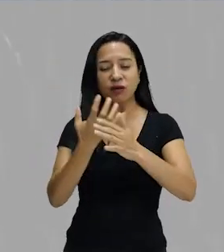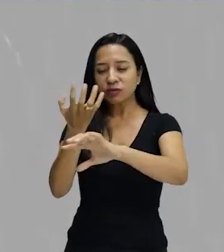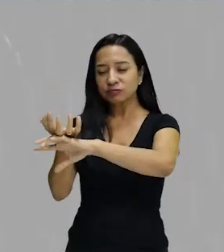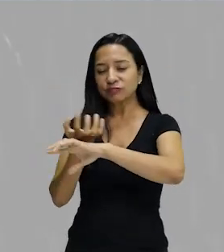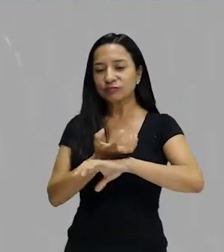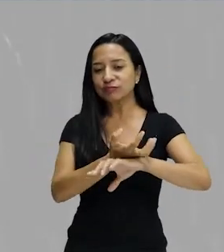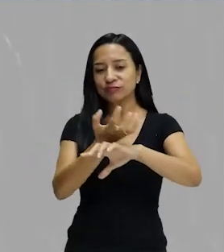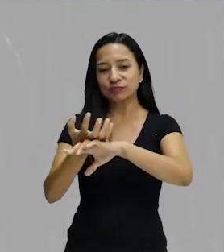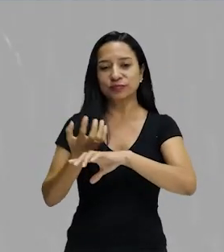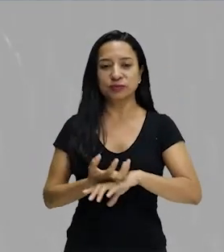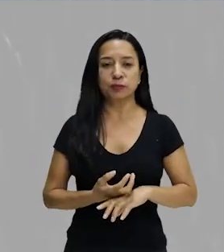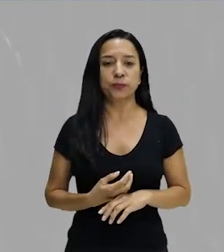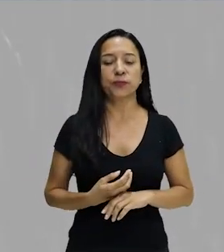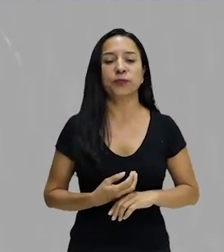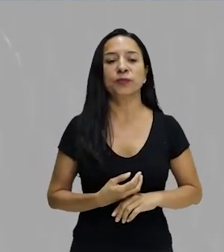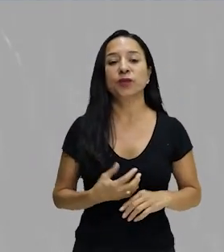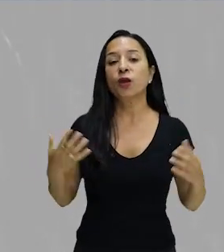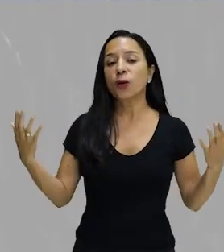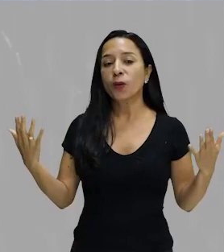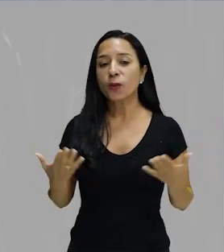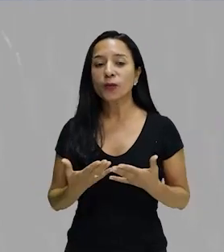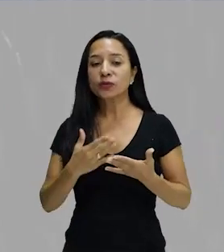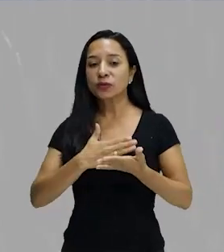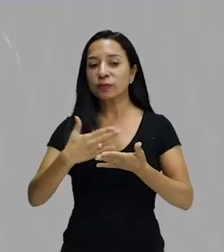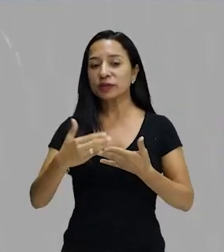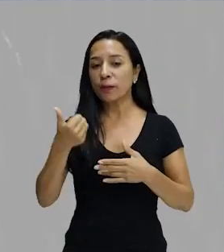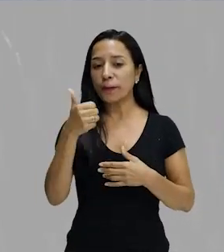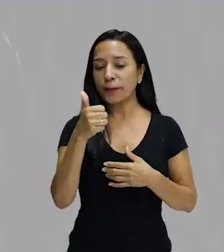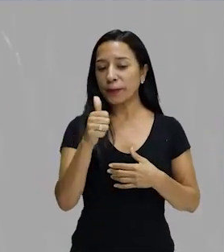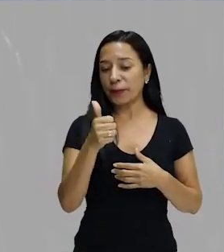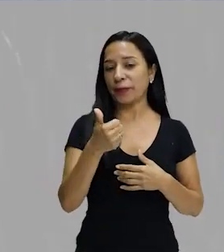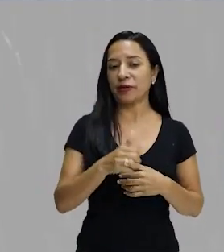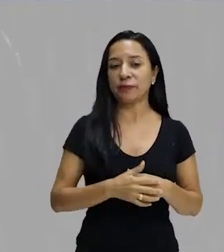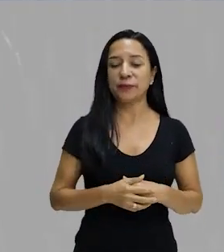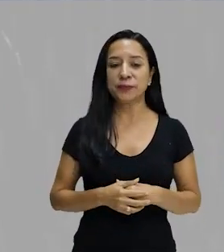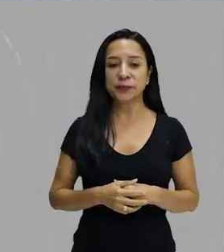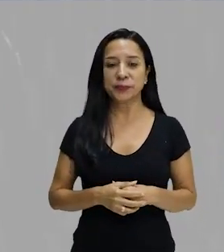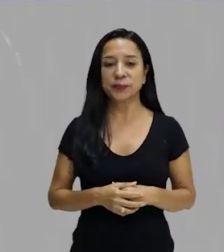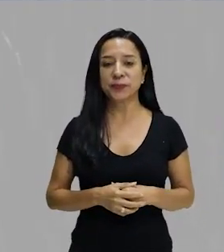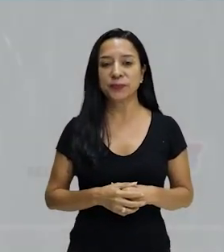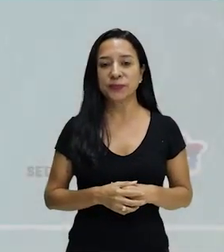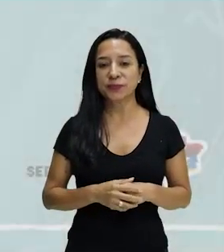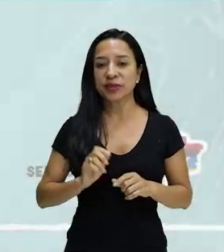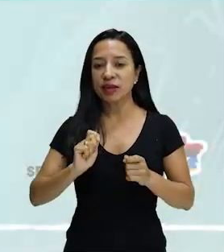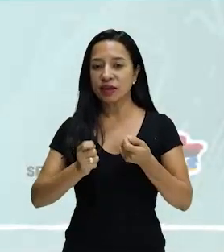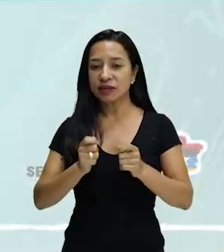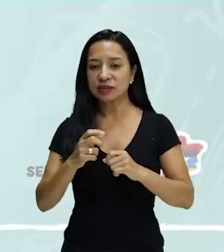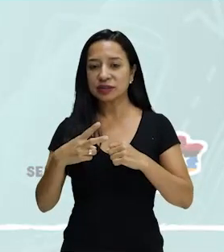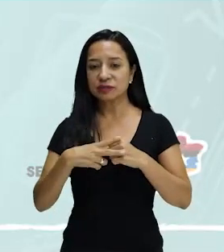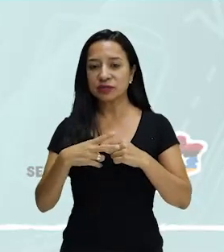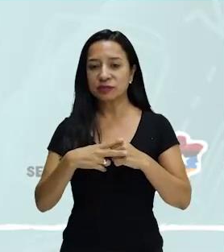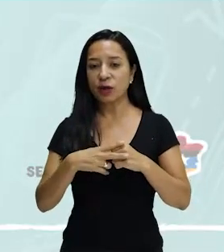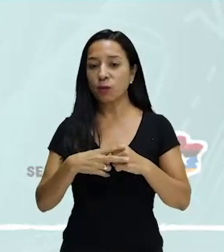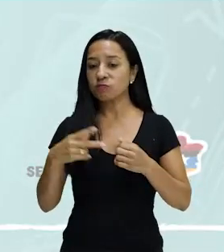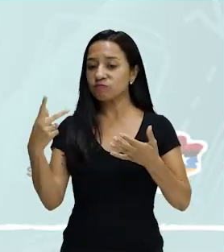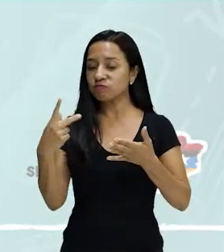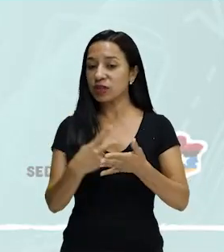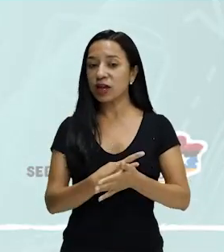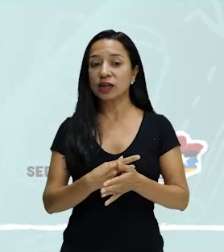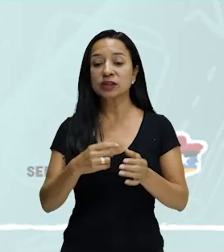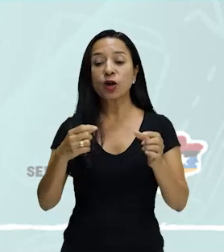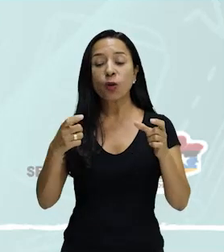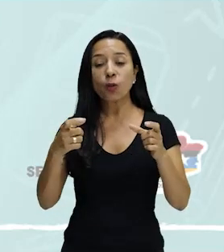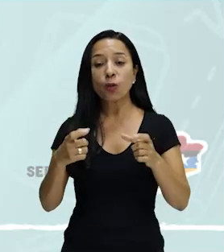Sotero e já vamos começar com a primeira questão. Não vamos perder tempo. A regência verbal está errada. Bom, já sabemos que